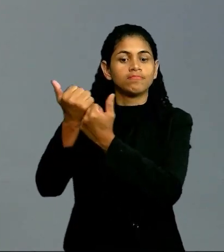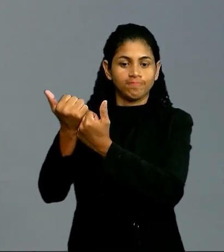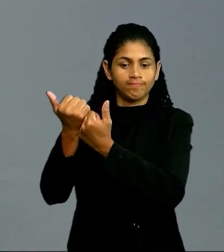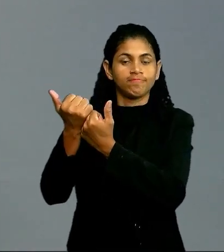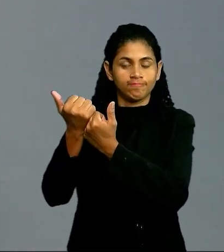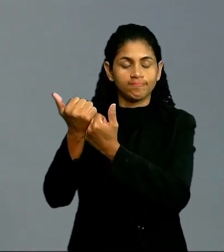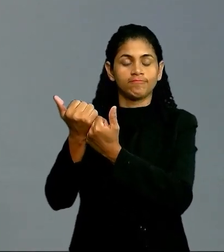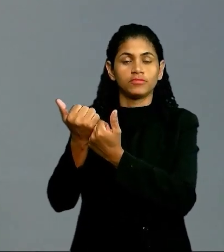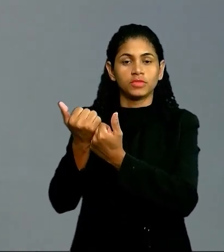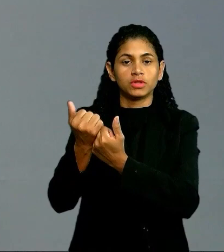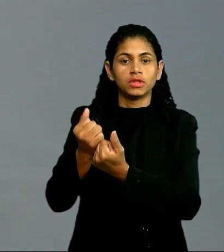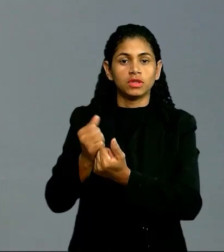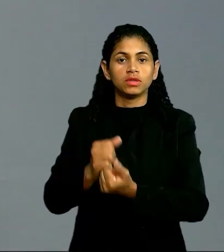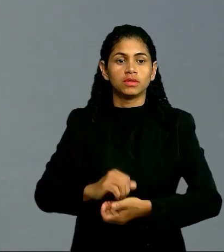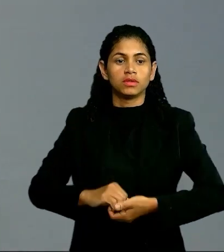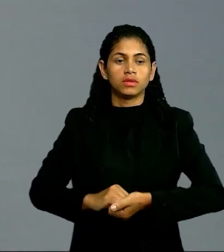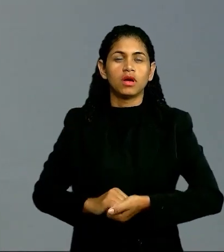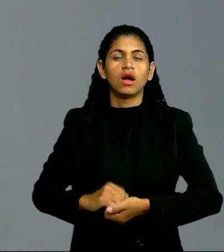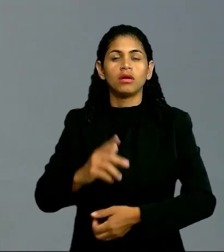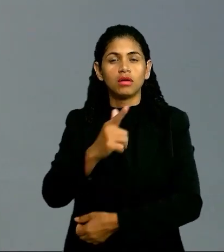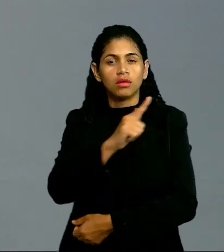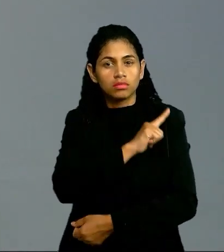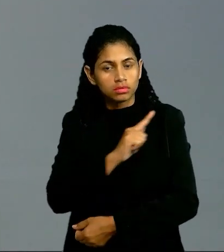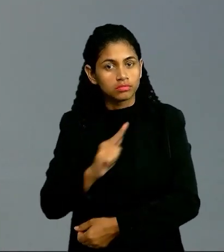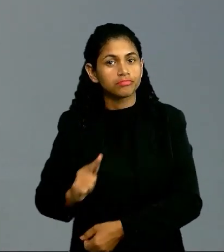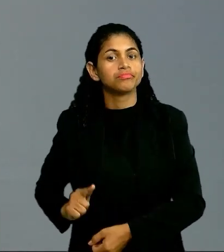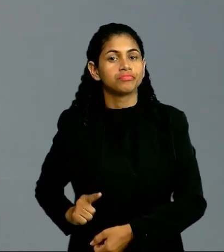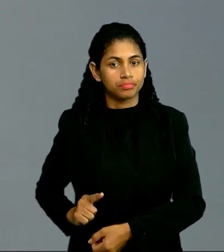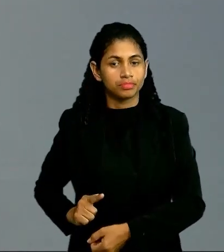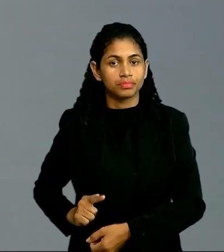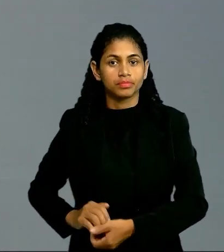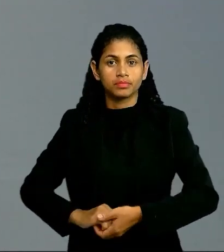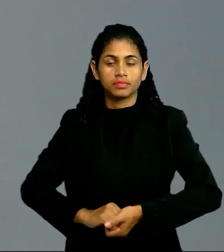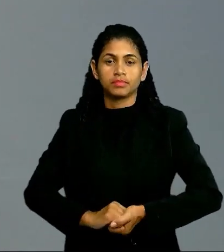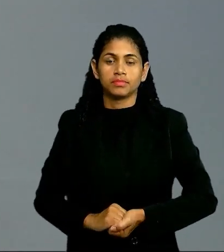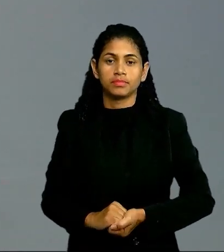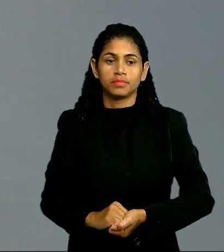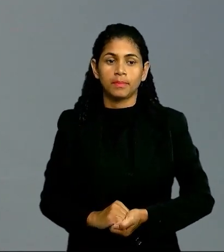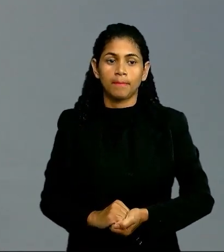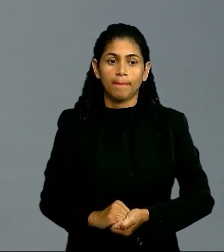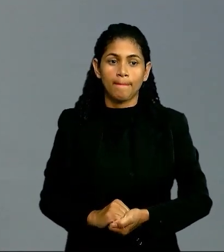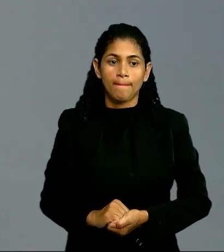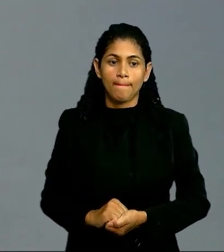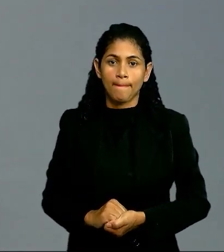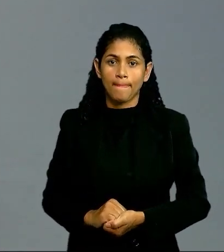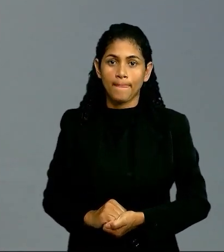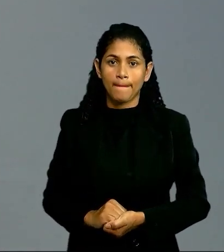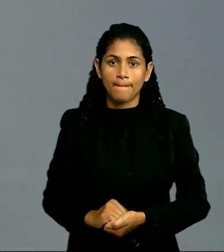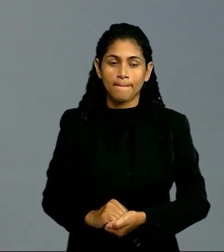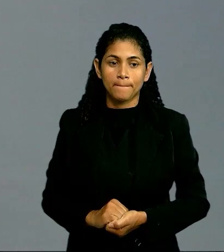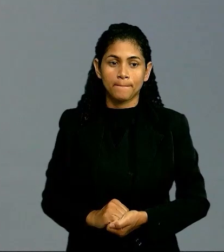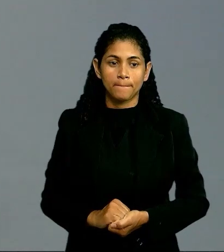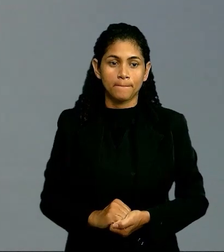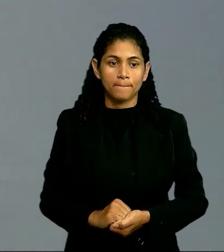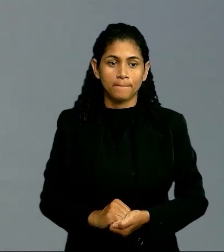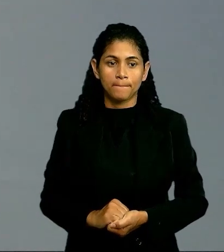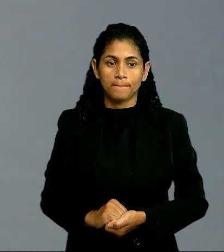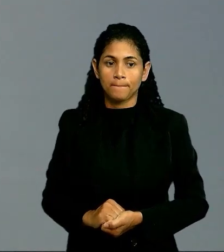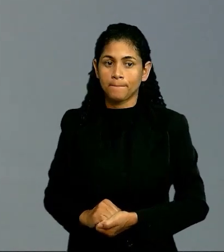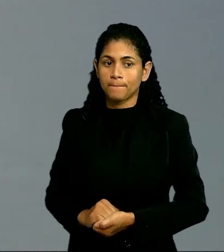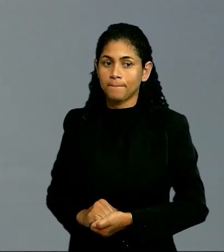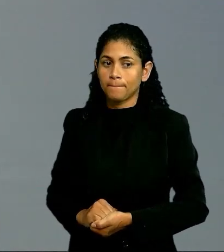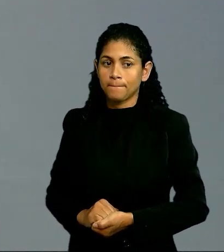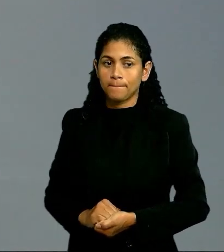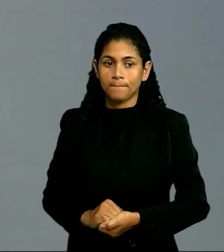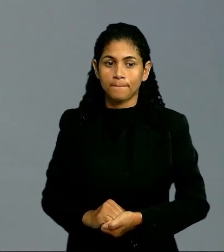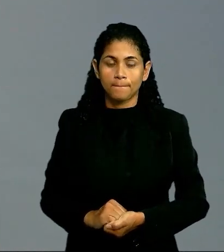outros governos, aliás, perdão, também endossam essa questão da propaganda. Propaganda que é presente em vários momentos